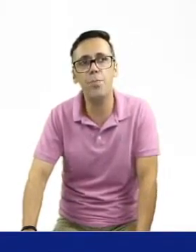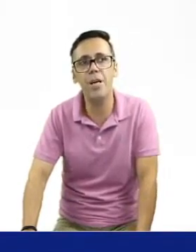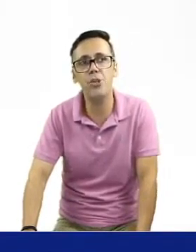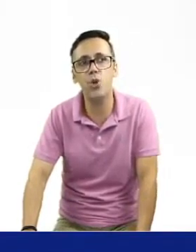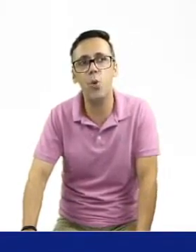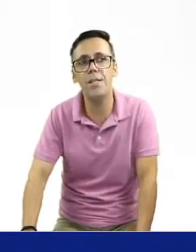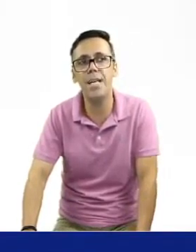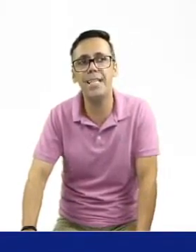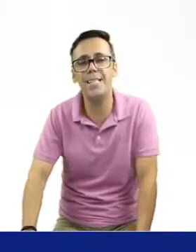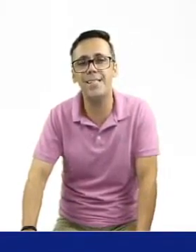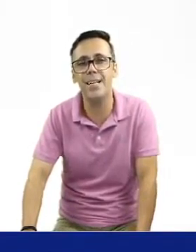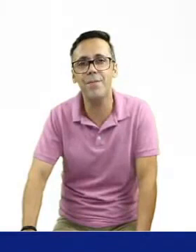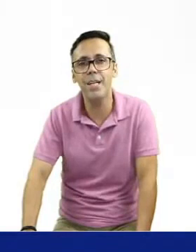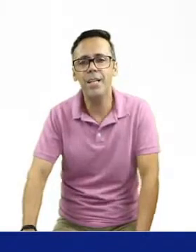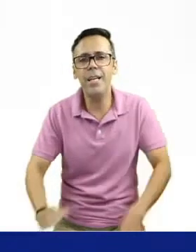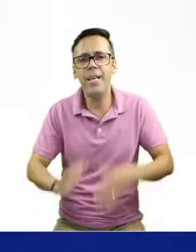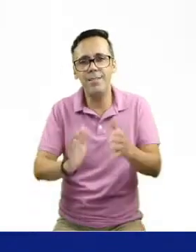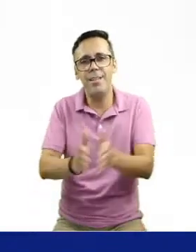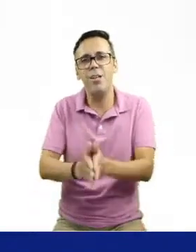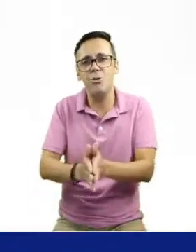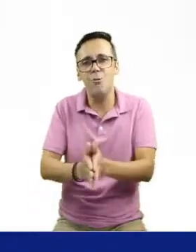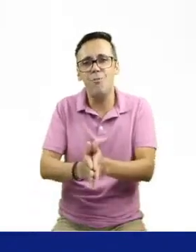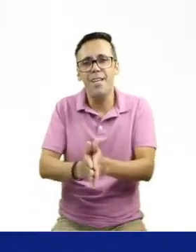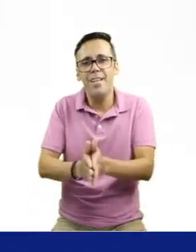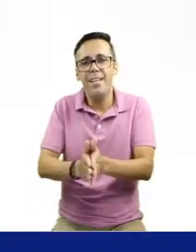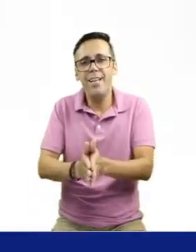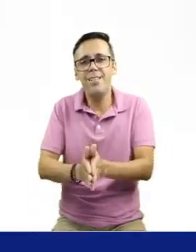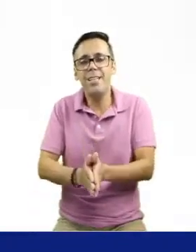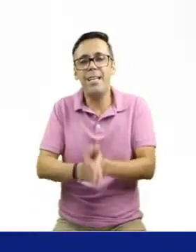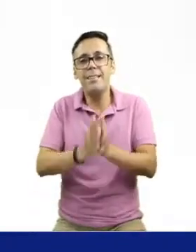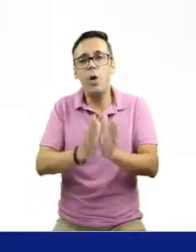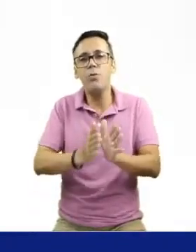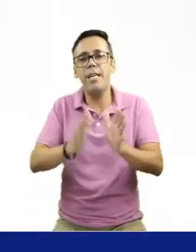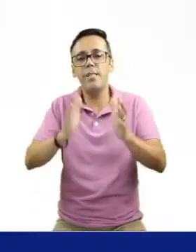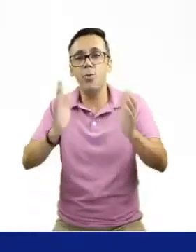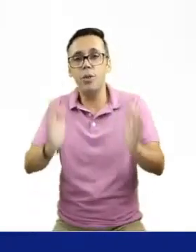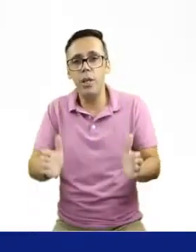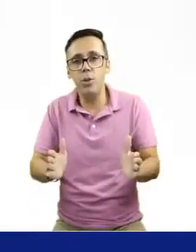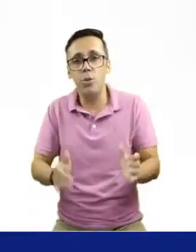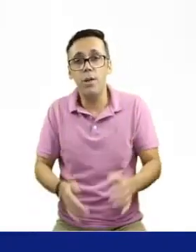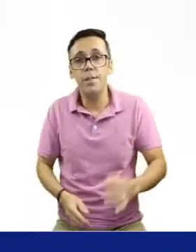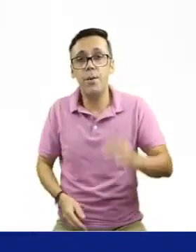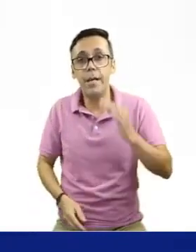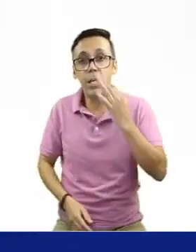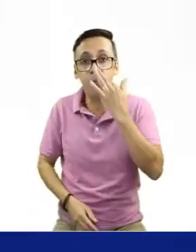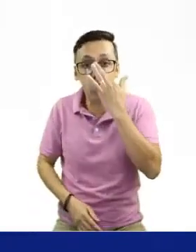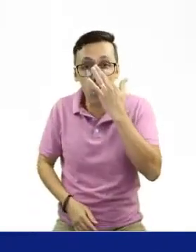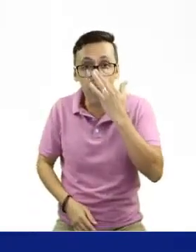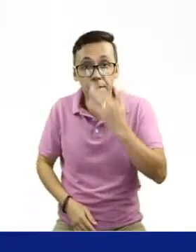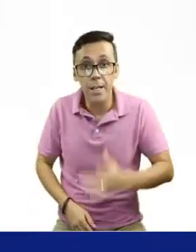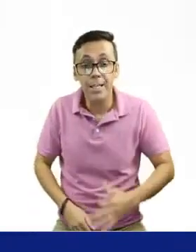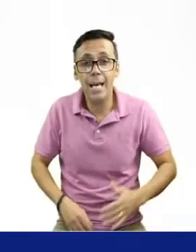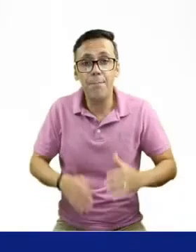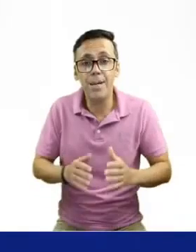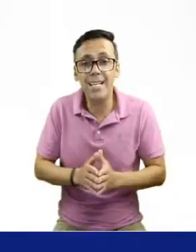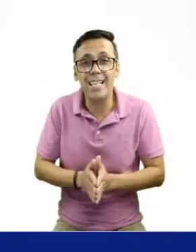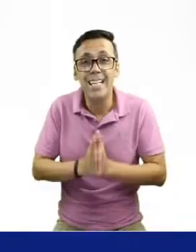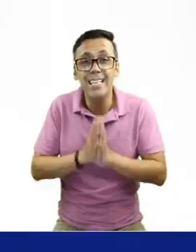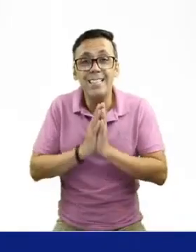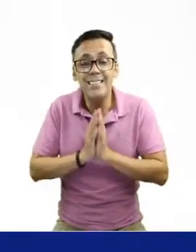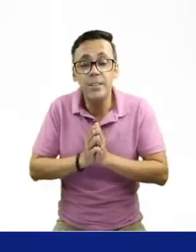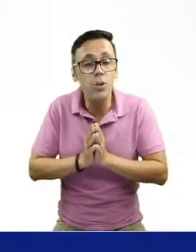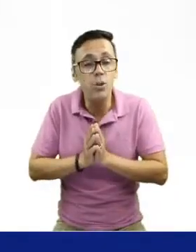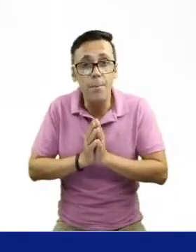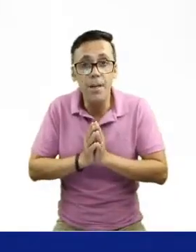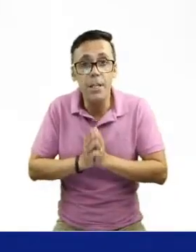28 pessoas na lista que quer dizer isso quer dizer que até o décimo quinto são aquelas pessoas que a